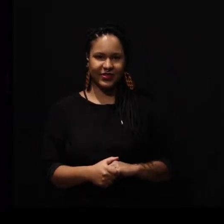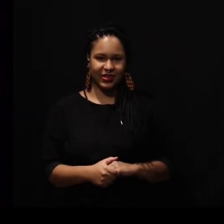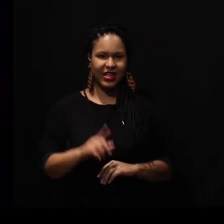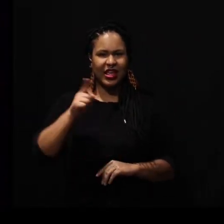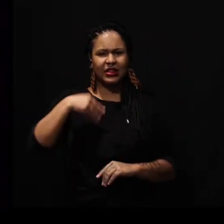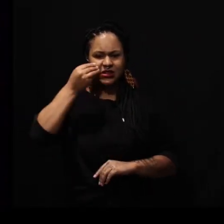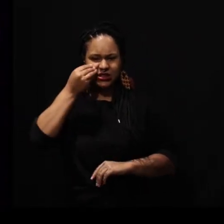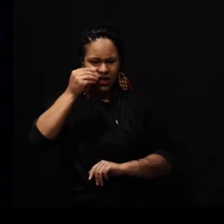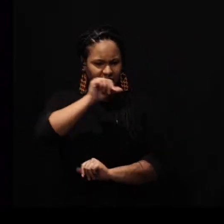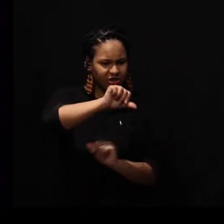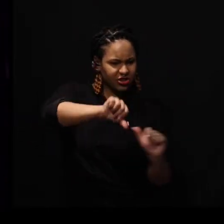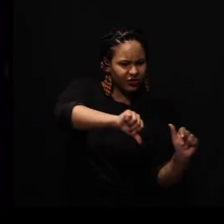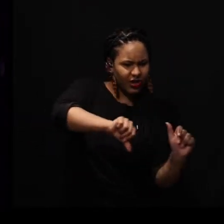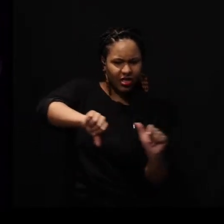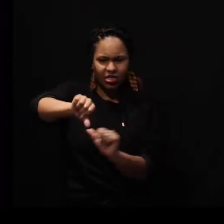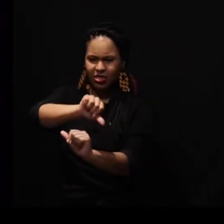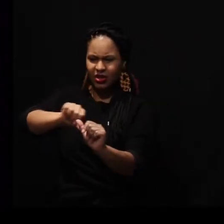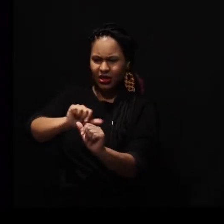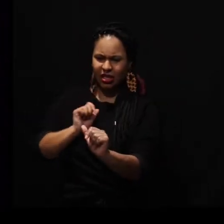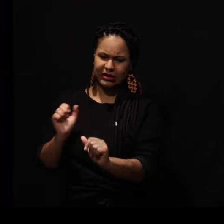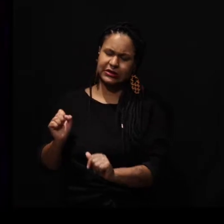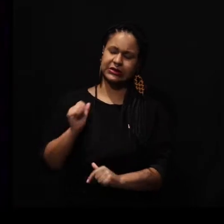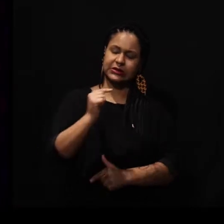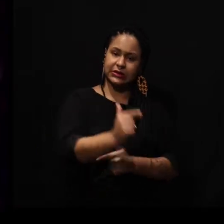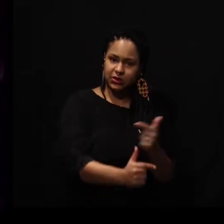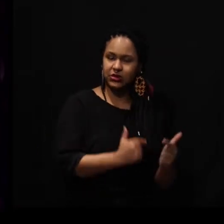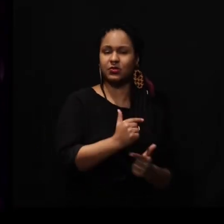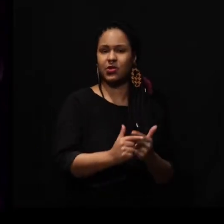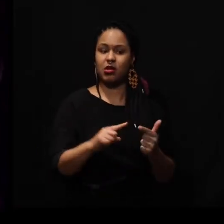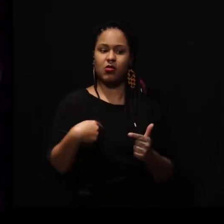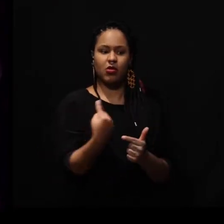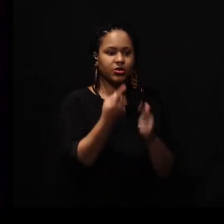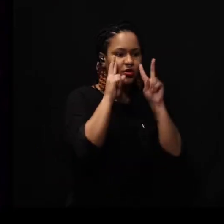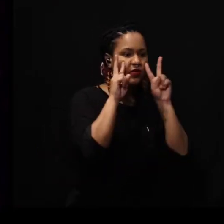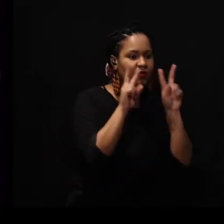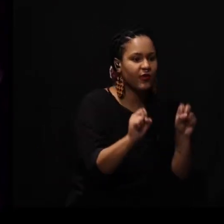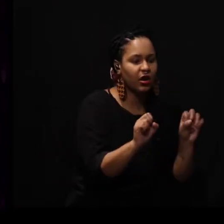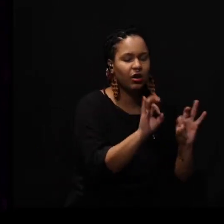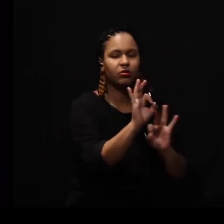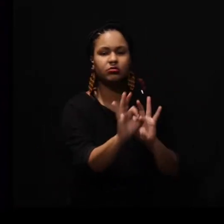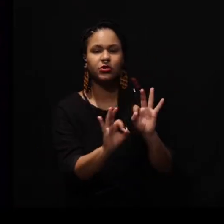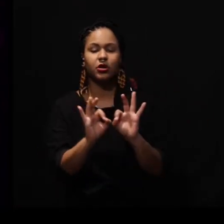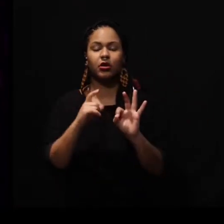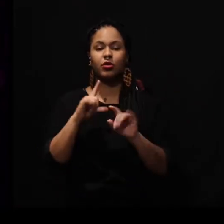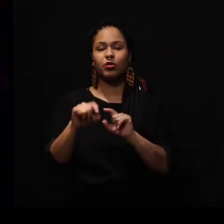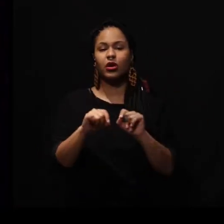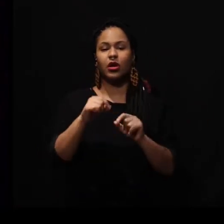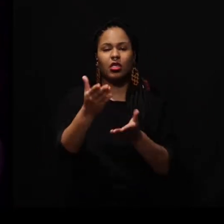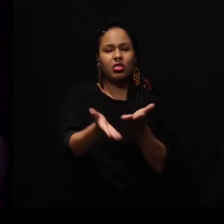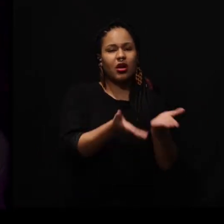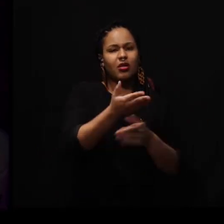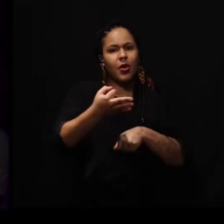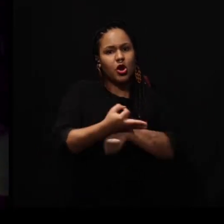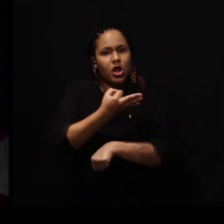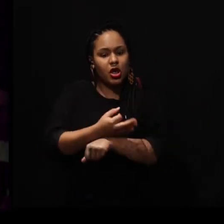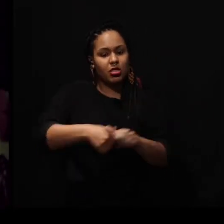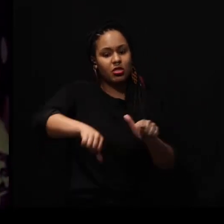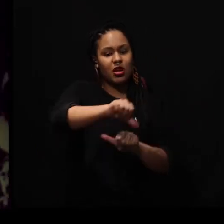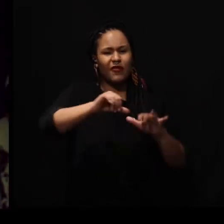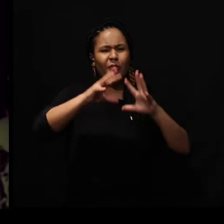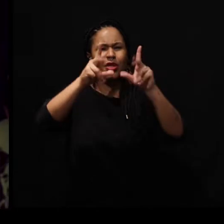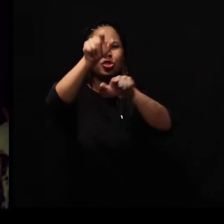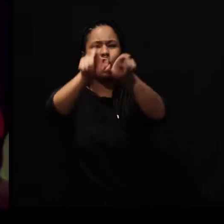sapopemba. Tentativas transitivas travam trabalho. Temos testemunhado. Tratamento tolerante